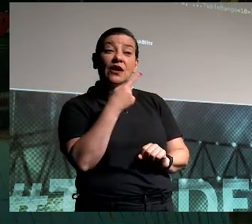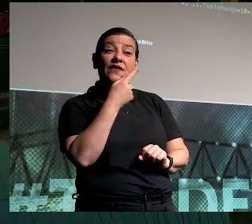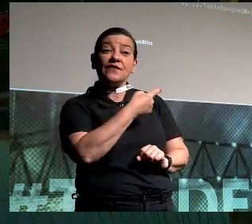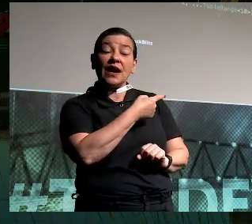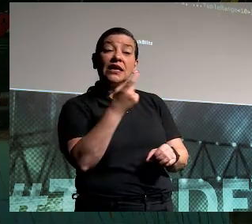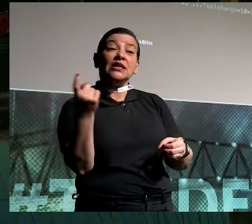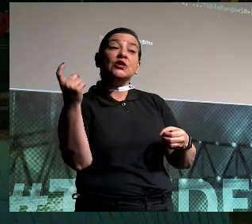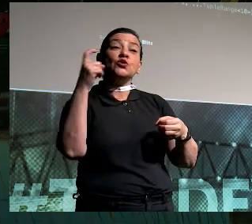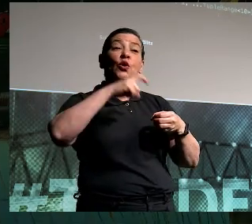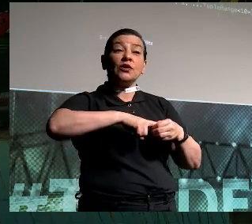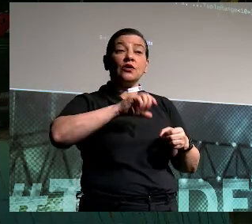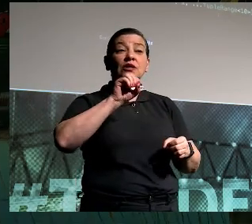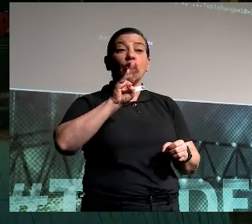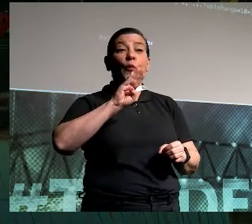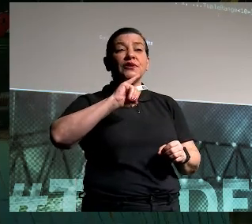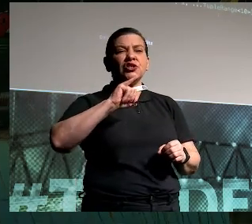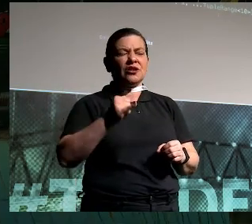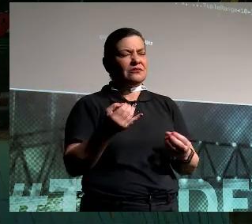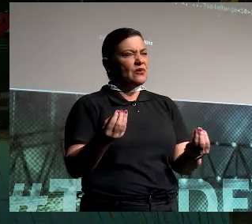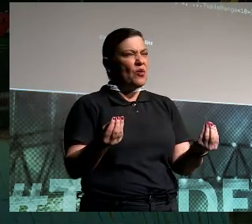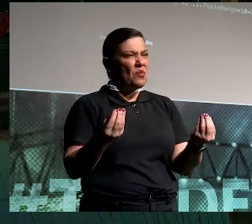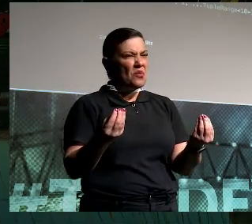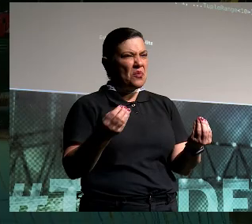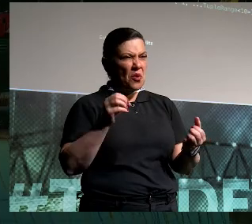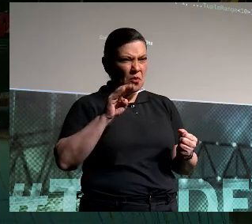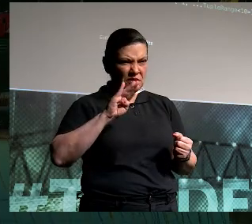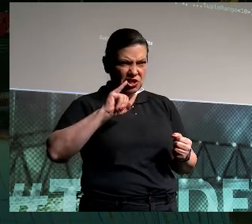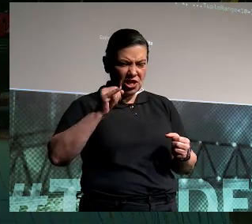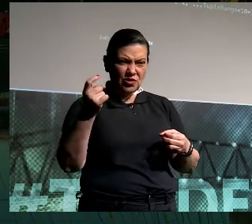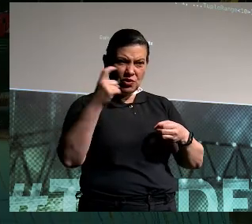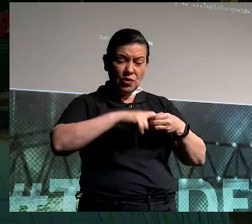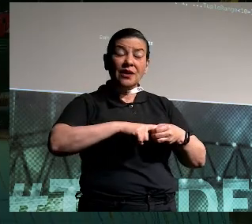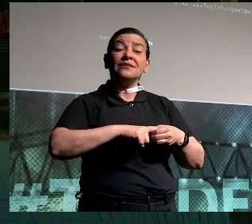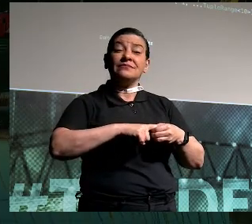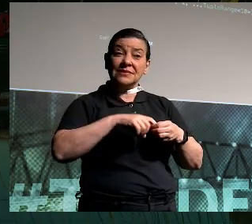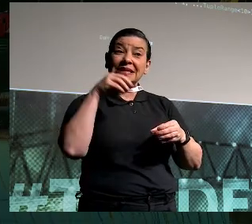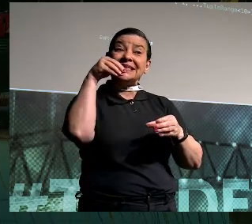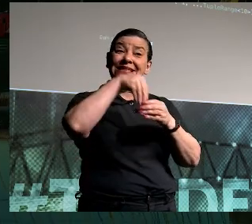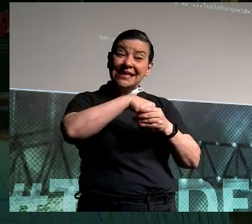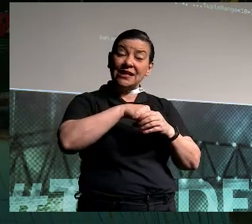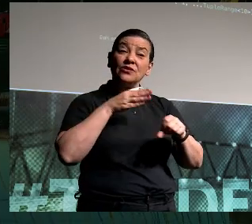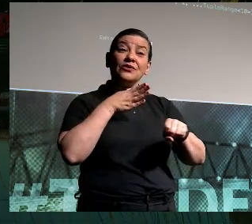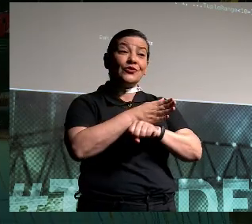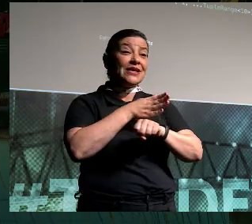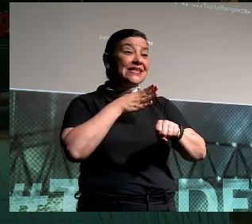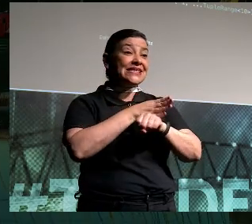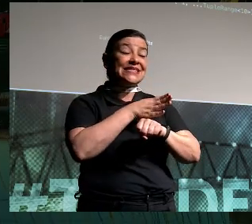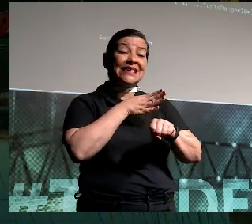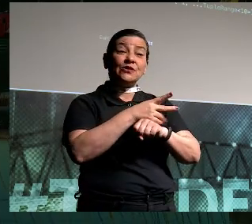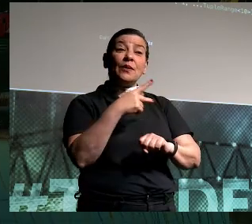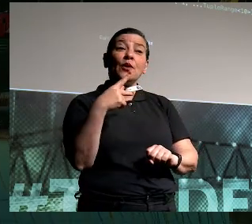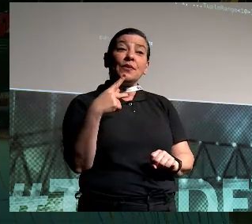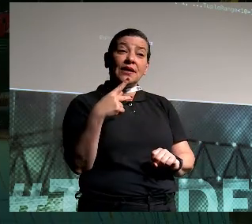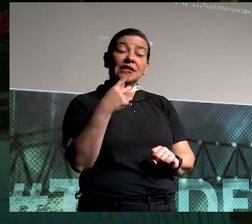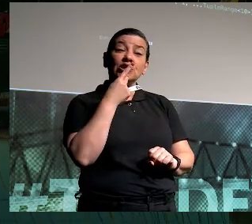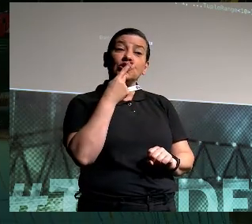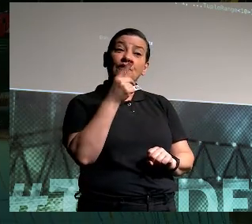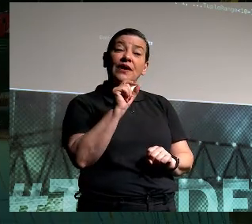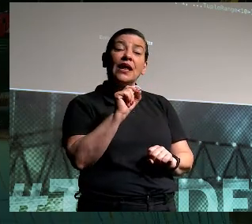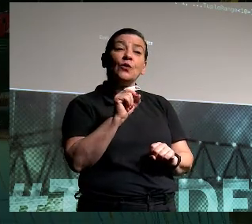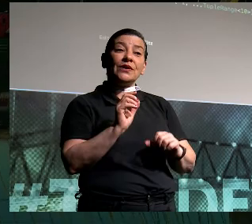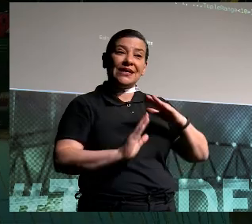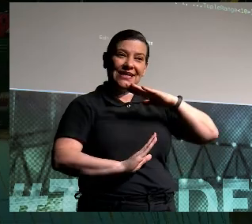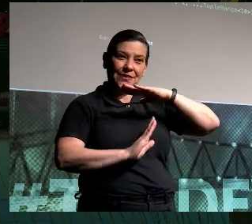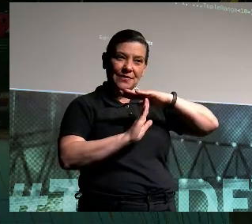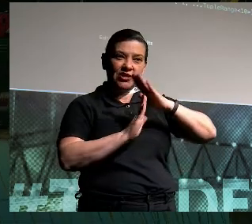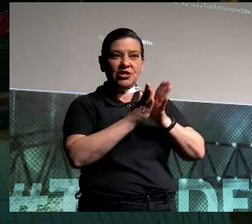um objeto. Como assim um objeto? Só que dentro dele eu estou acessando a propriedade. Eu estou falando se o limite estender